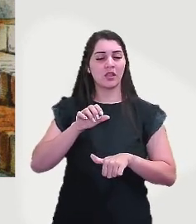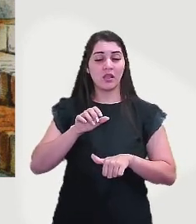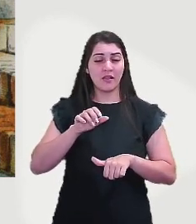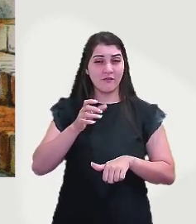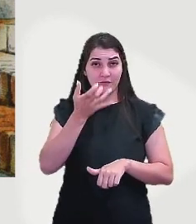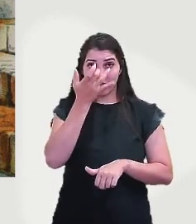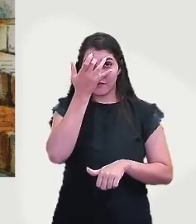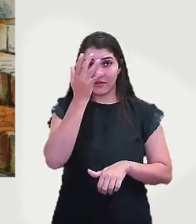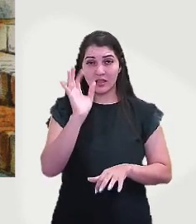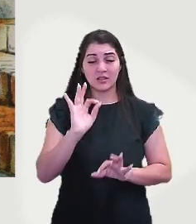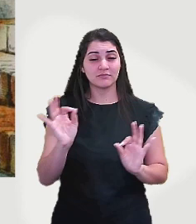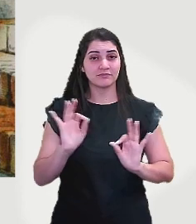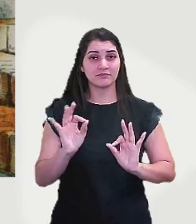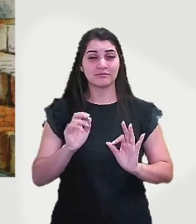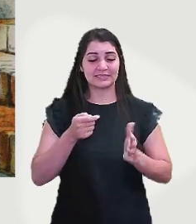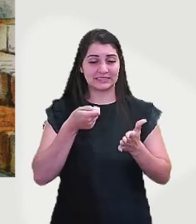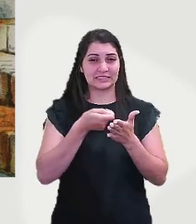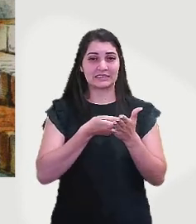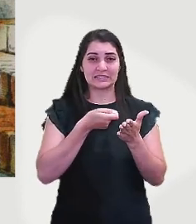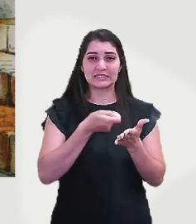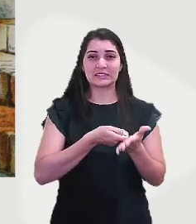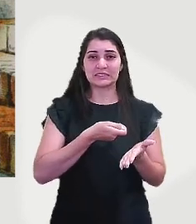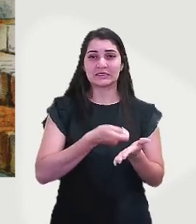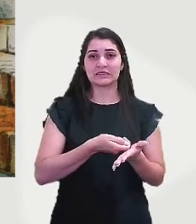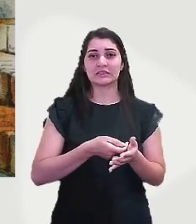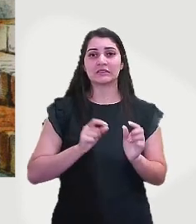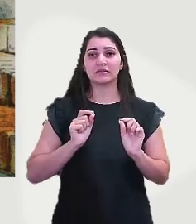era uma reconstrução ali na marra. É uma reconstrução